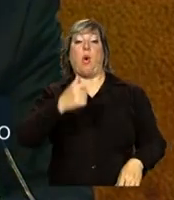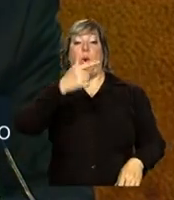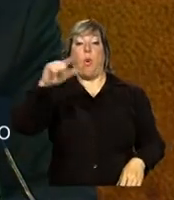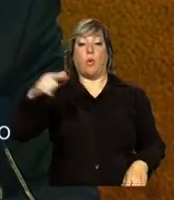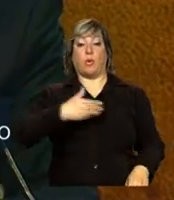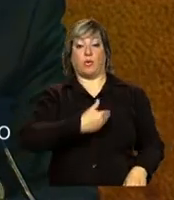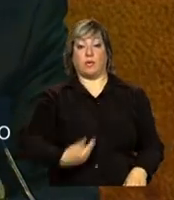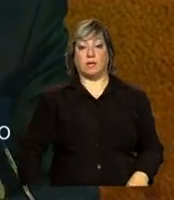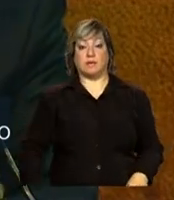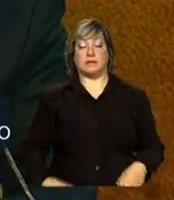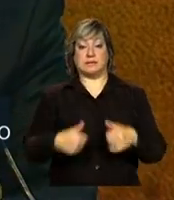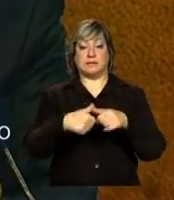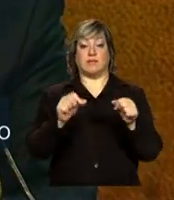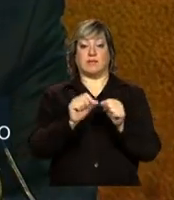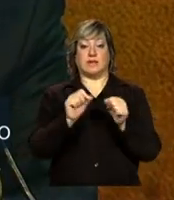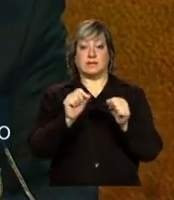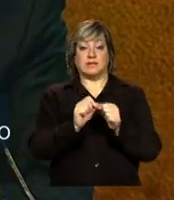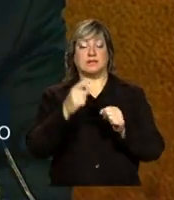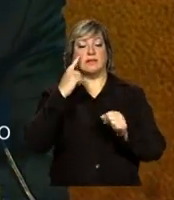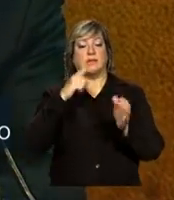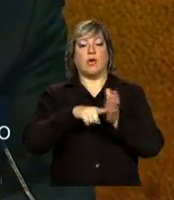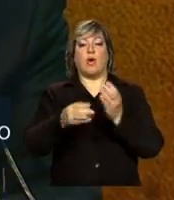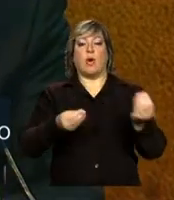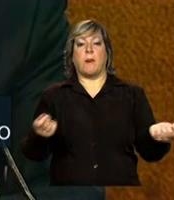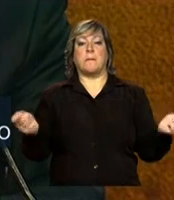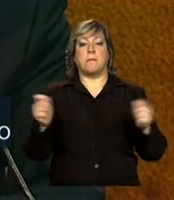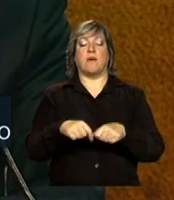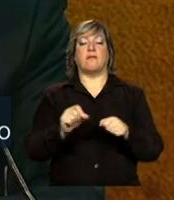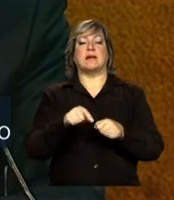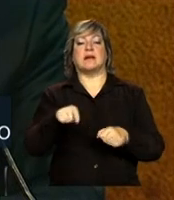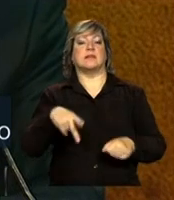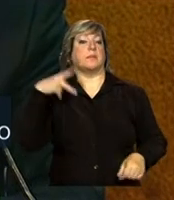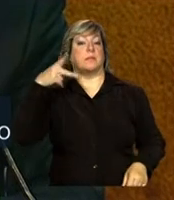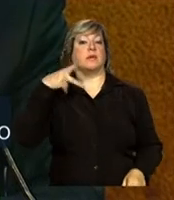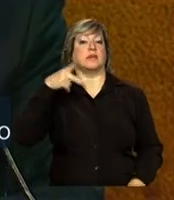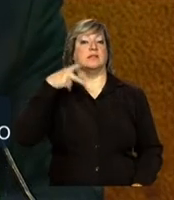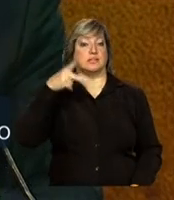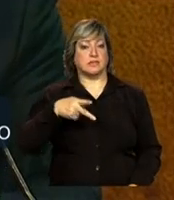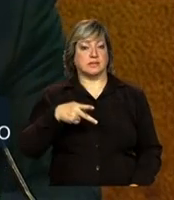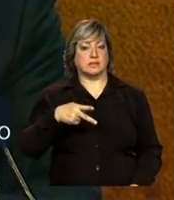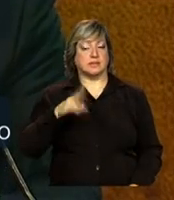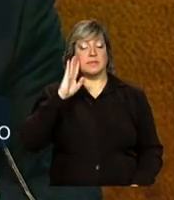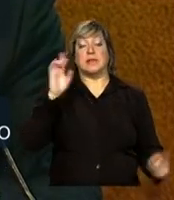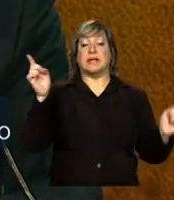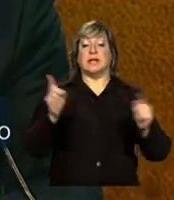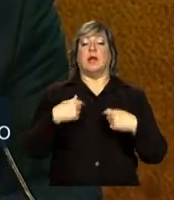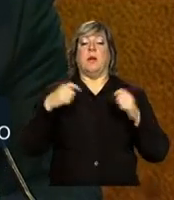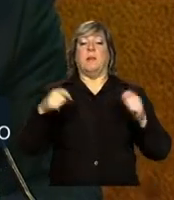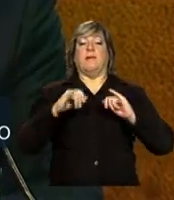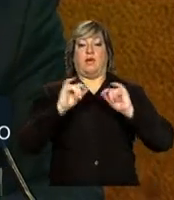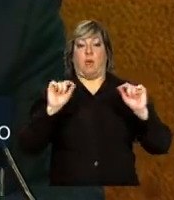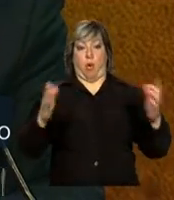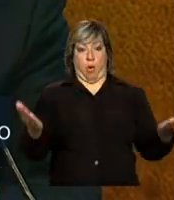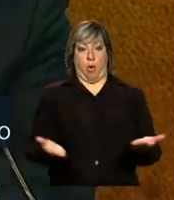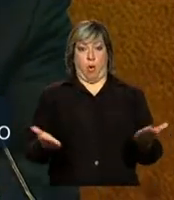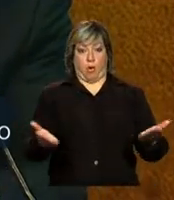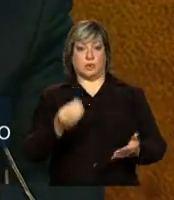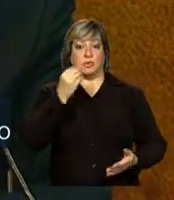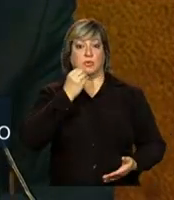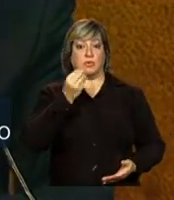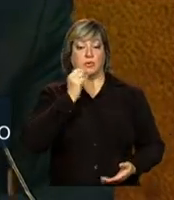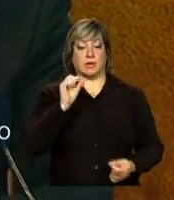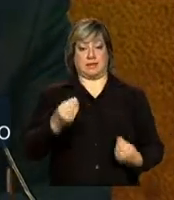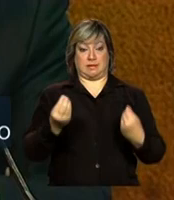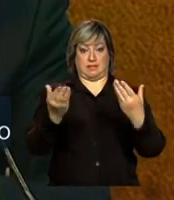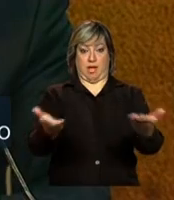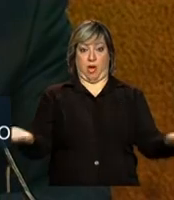tempo estão estabelecendo as bases para poder implementar esse tipo de política em síntese posso destacar que hoje a oportunidade que está sendo